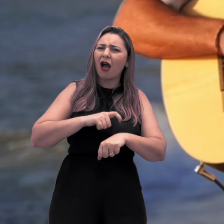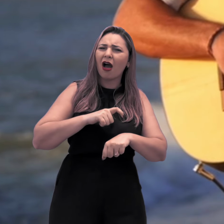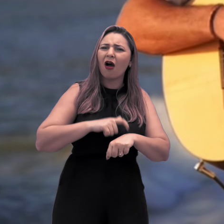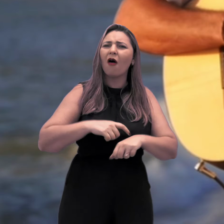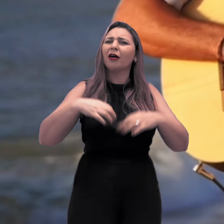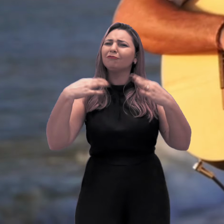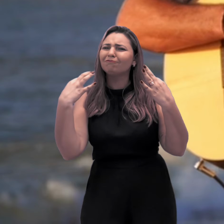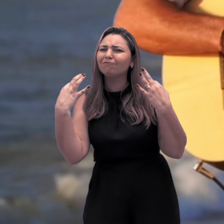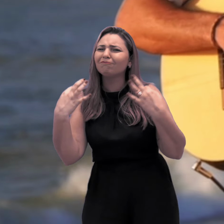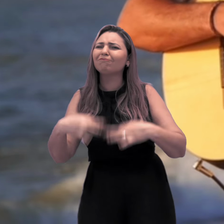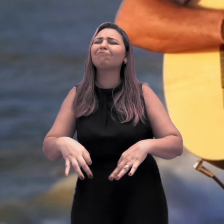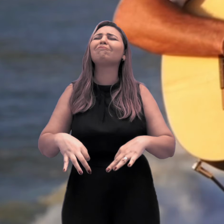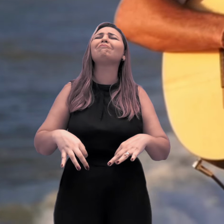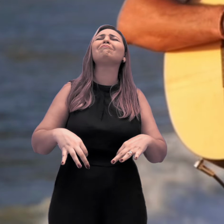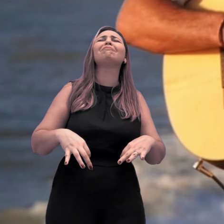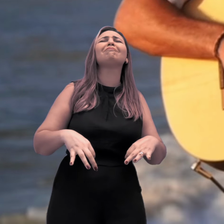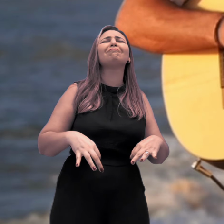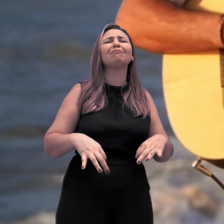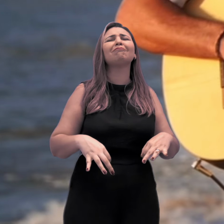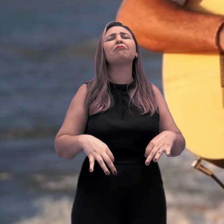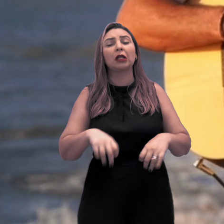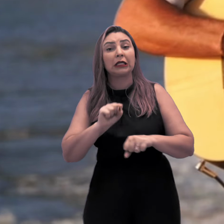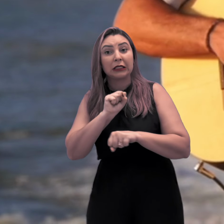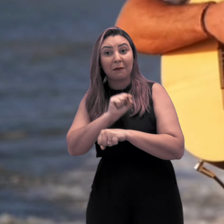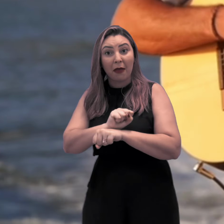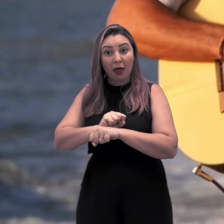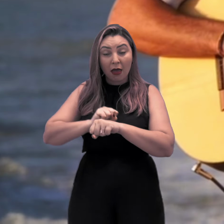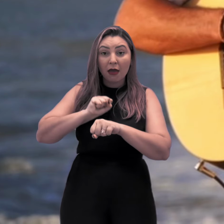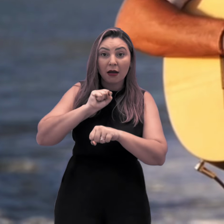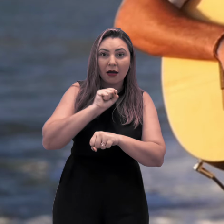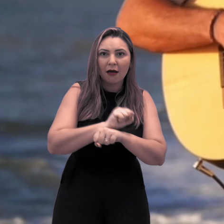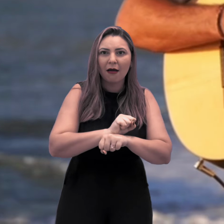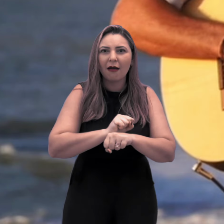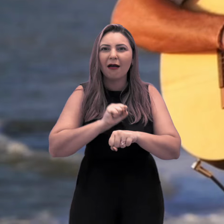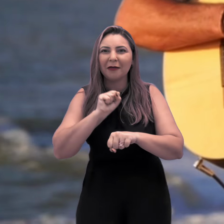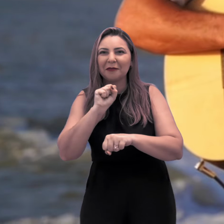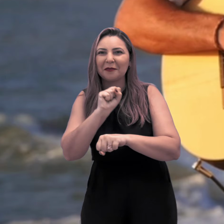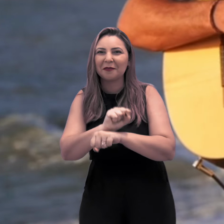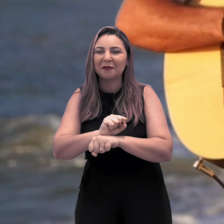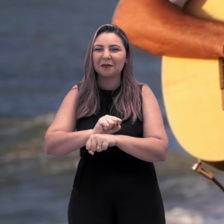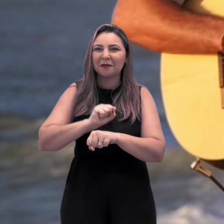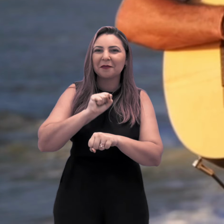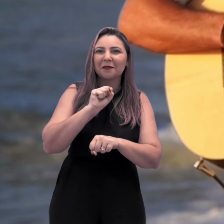Na hora certa, pra quem